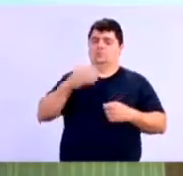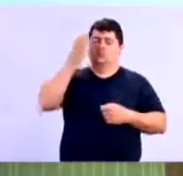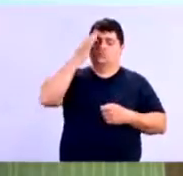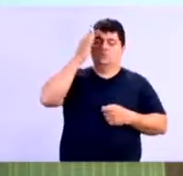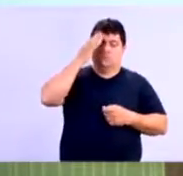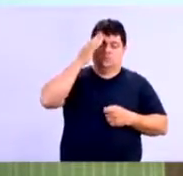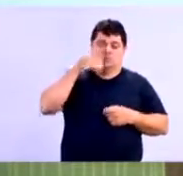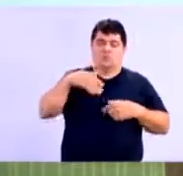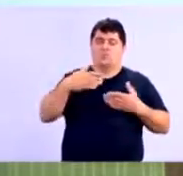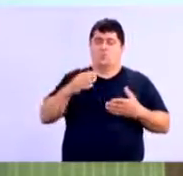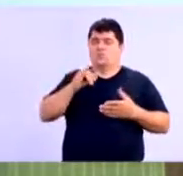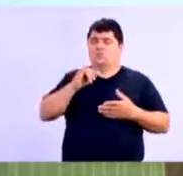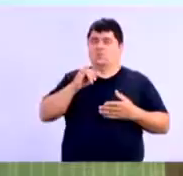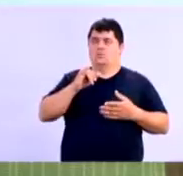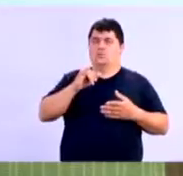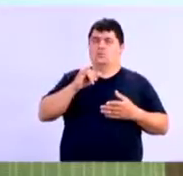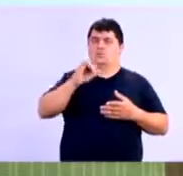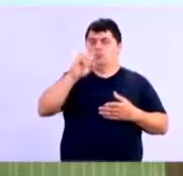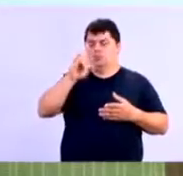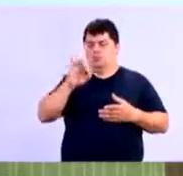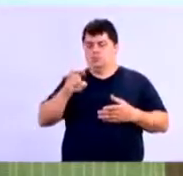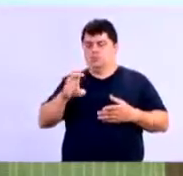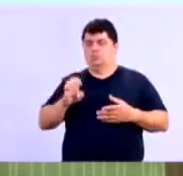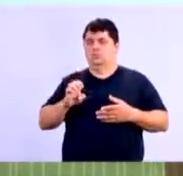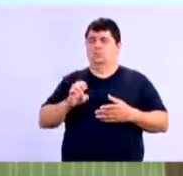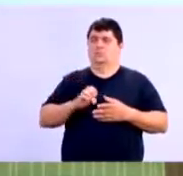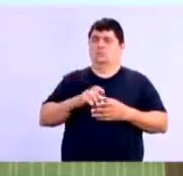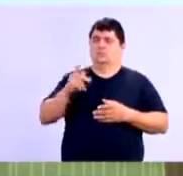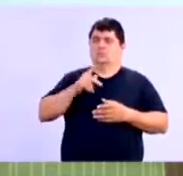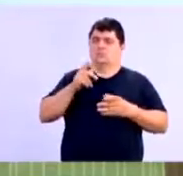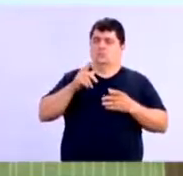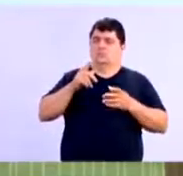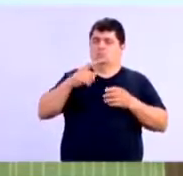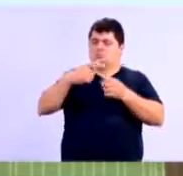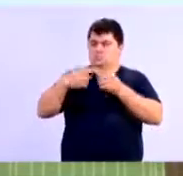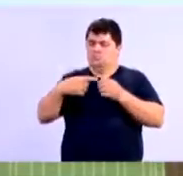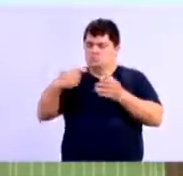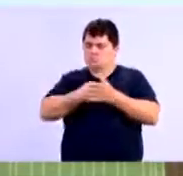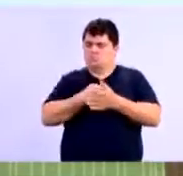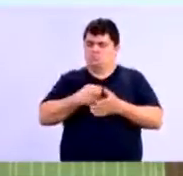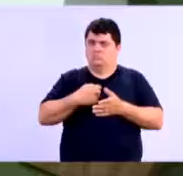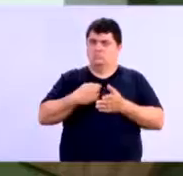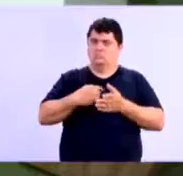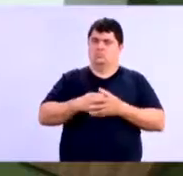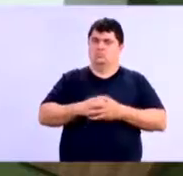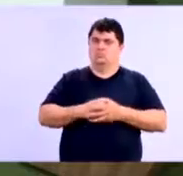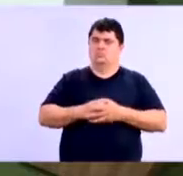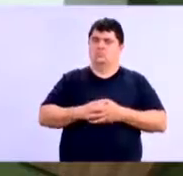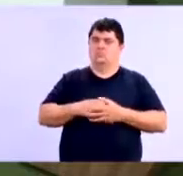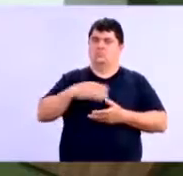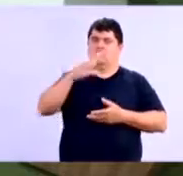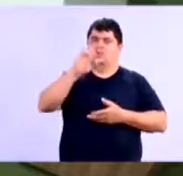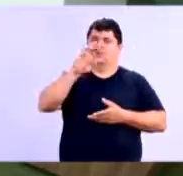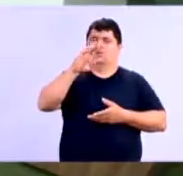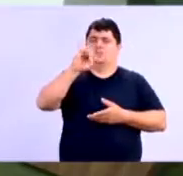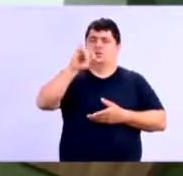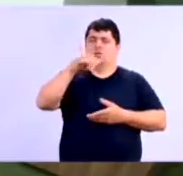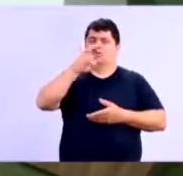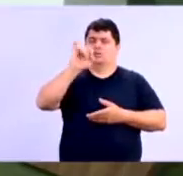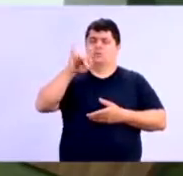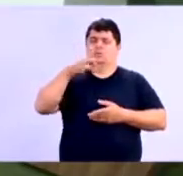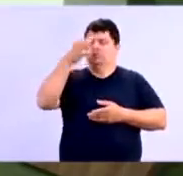decidir índice por índice. Professora dos polos, dúvidas ou questionamentos? O polo de Cerejeiras